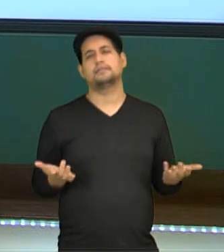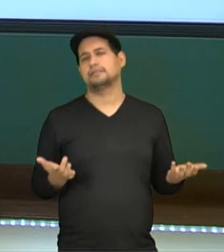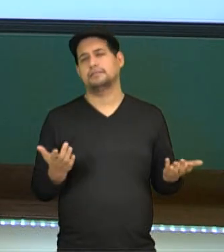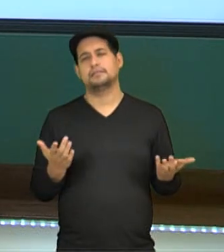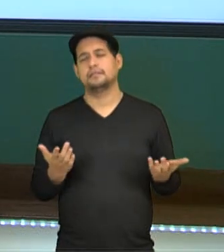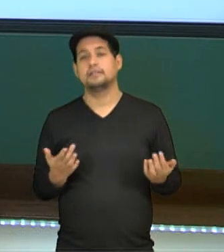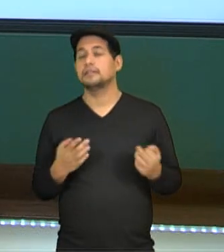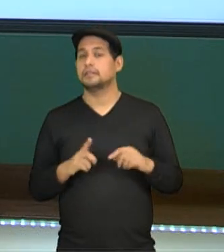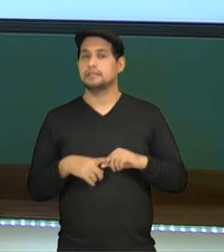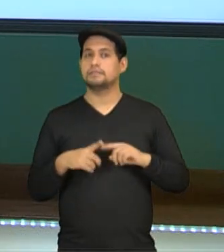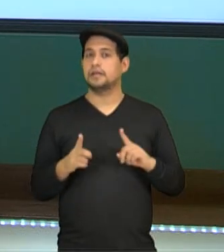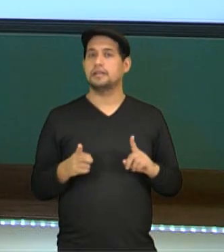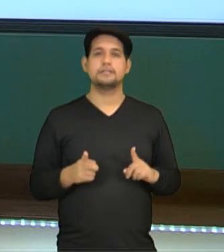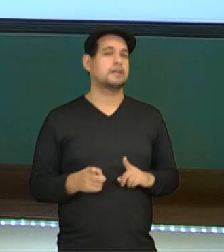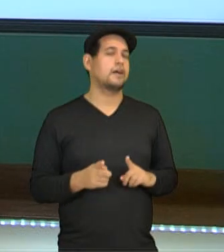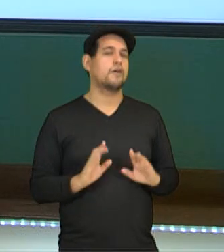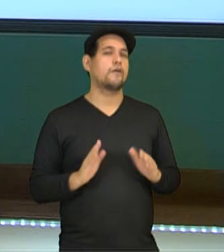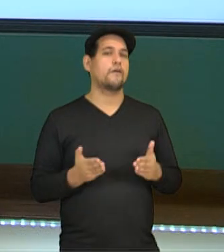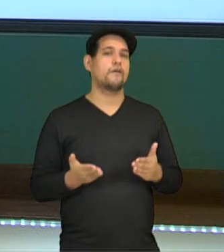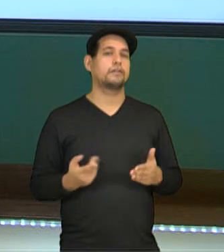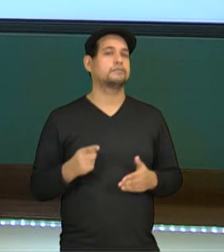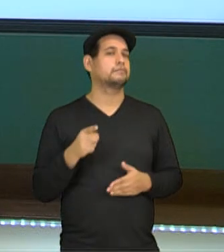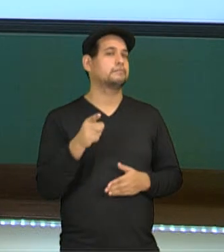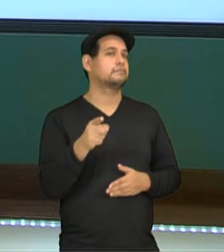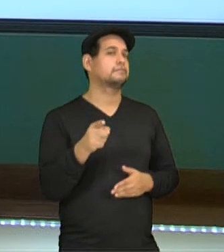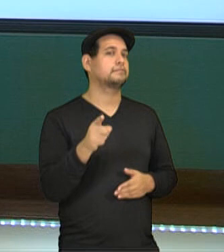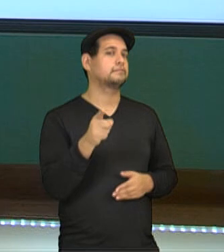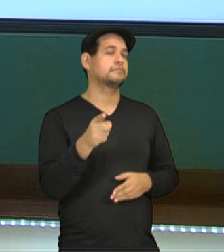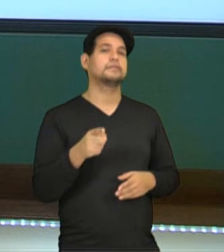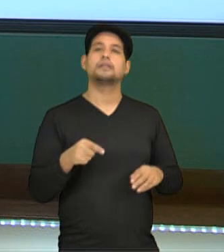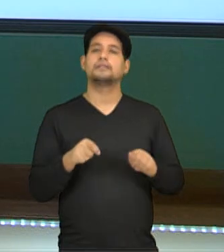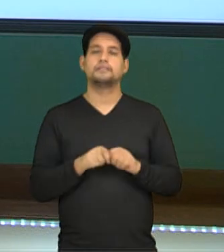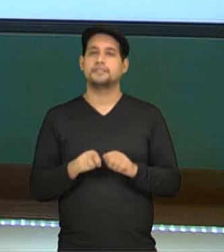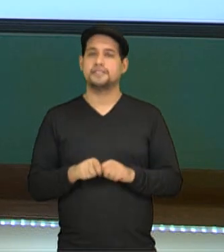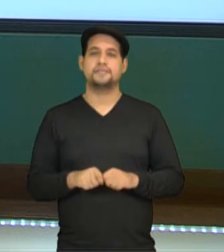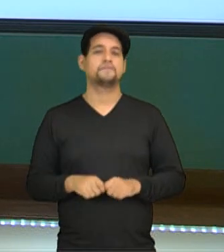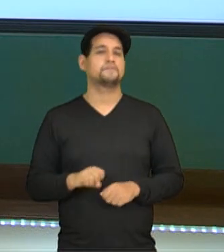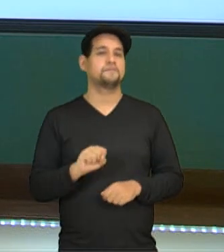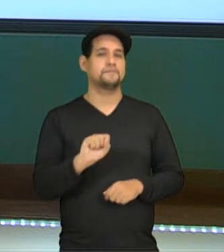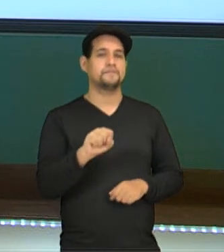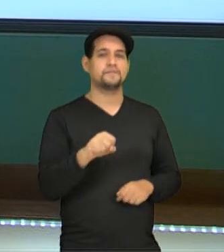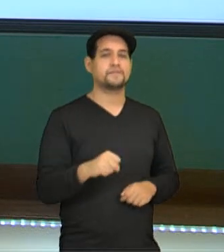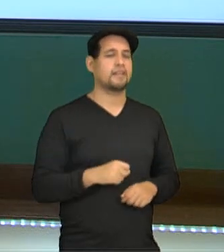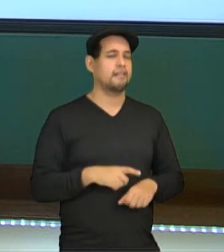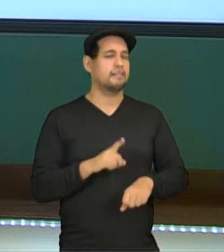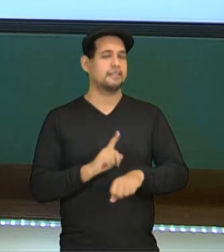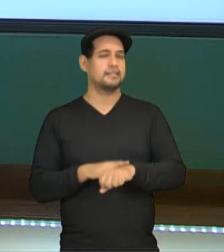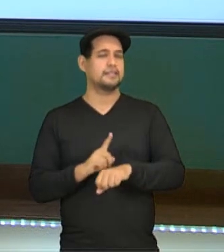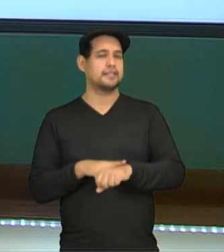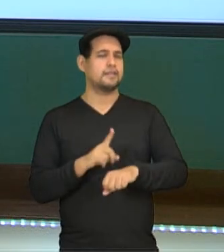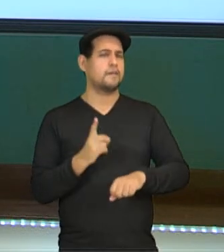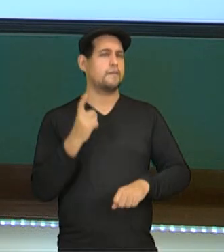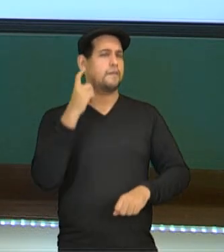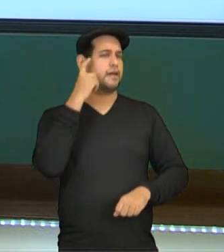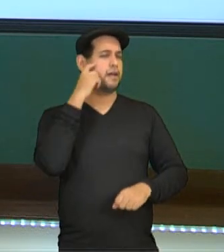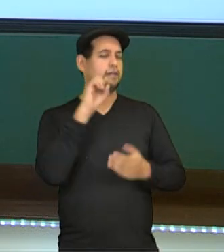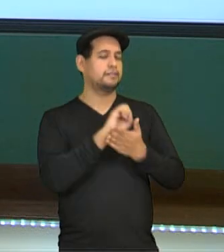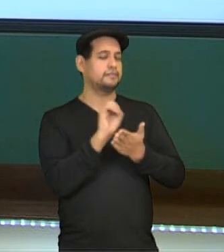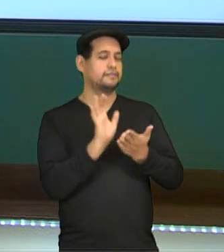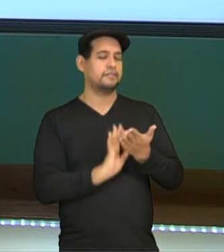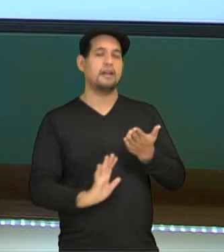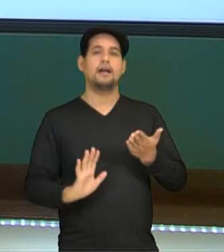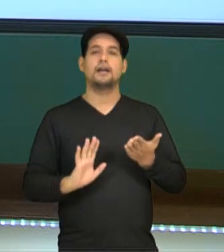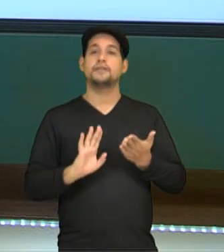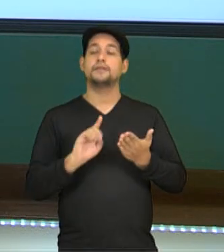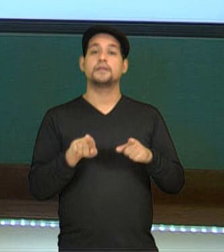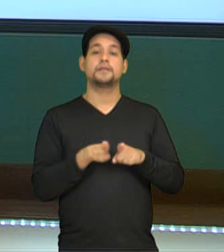professor. Então, tá aí para você. Tempo para você pensar nessa atividade